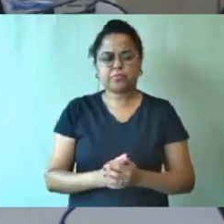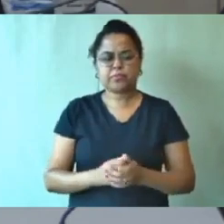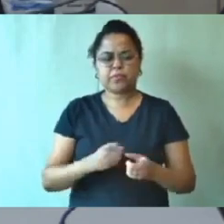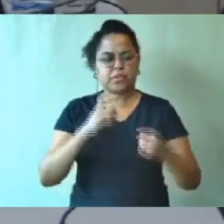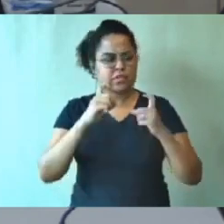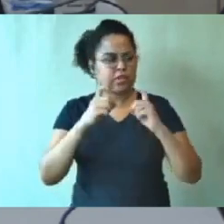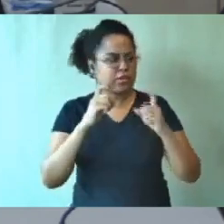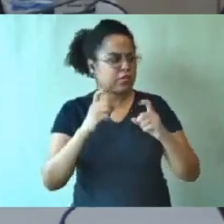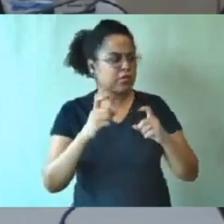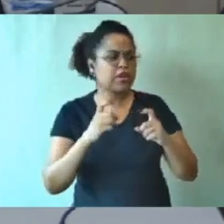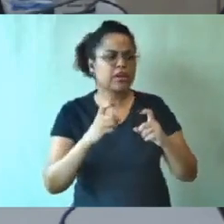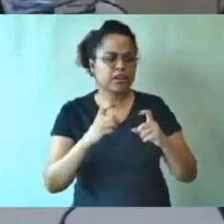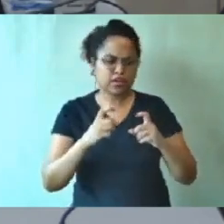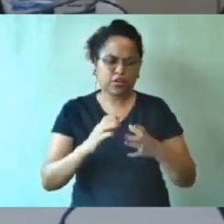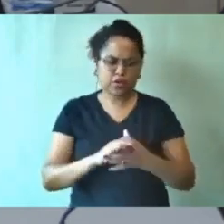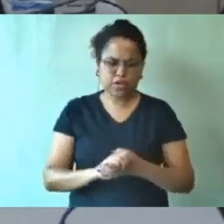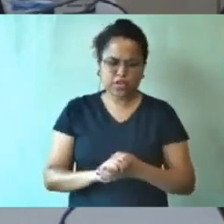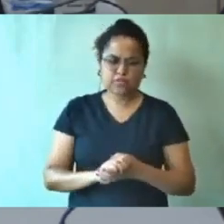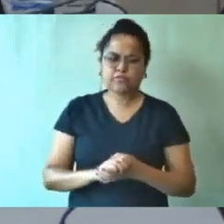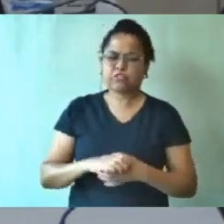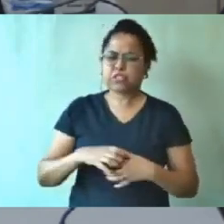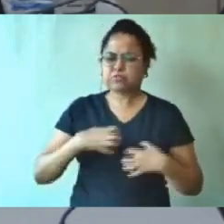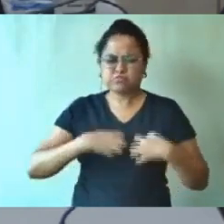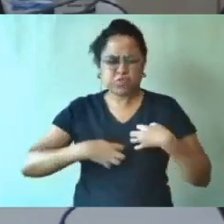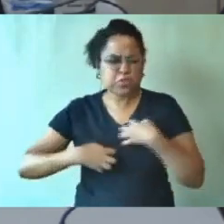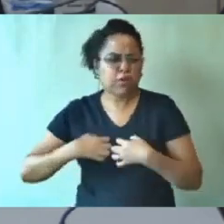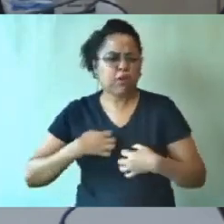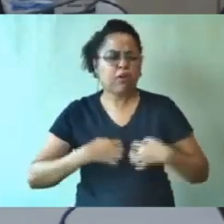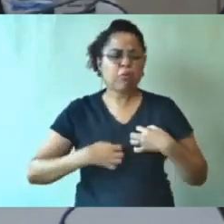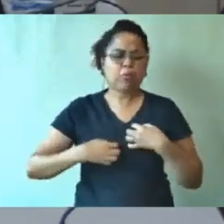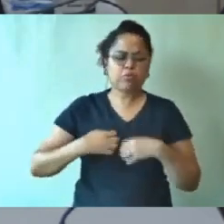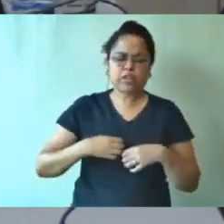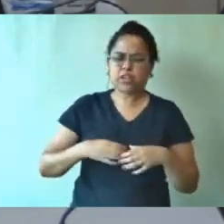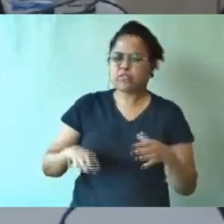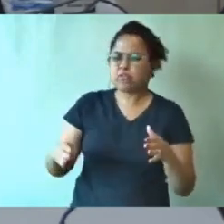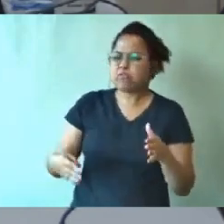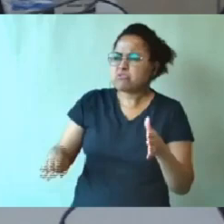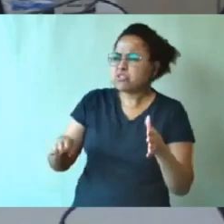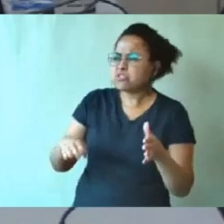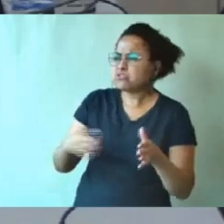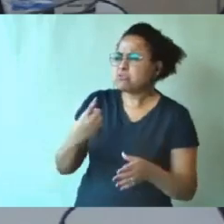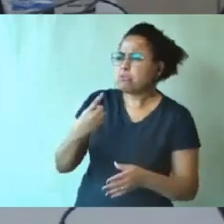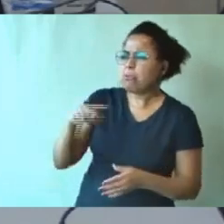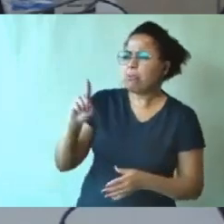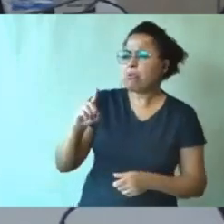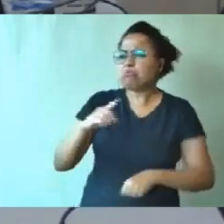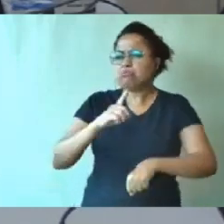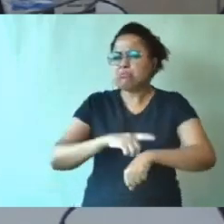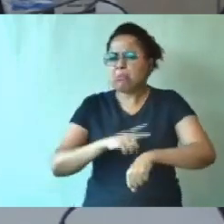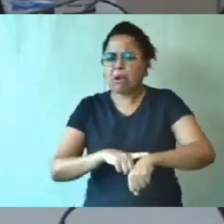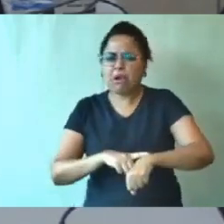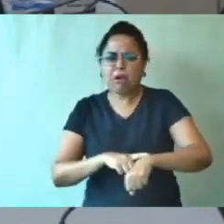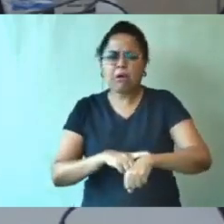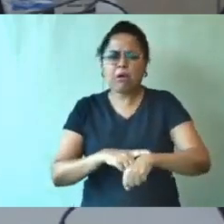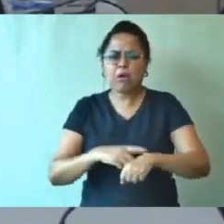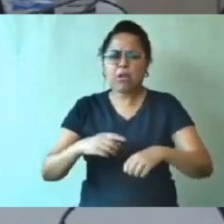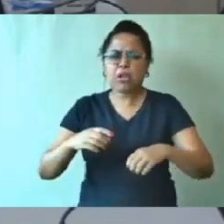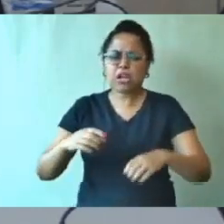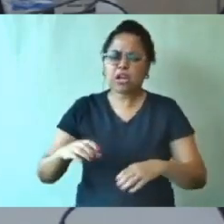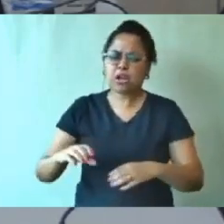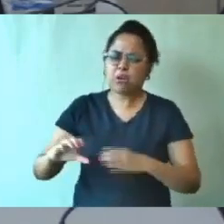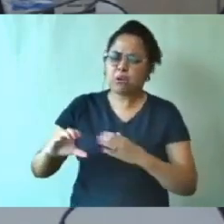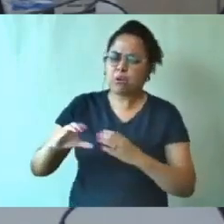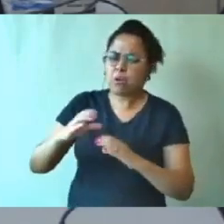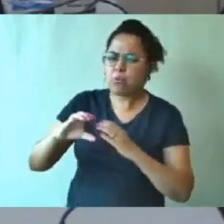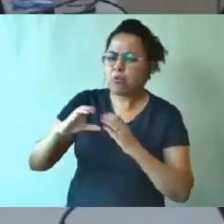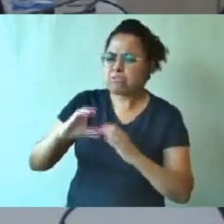muito incomodados na outra semana, recebemos de última hora o comunicado do senhor e por isso, inclusive, a Câmara tomou as providências,